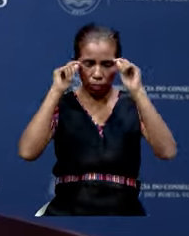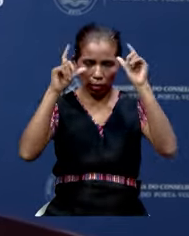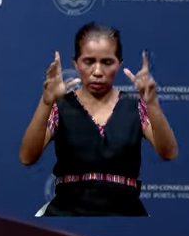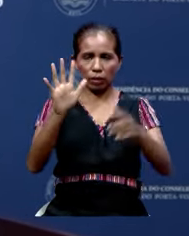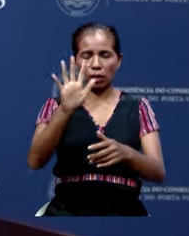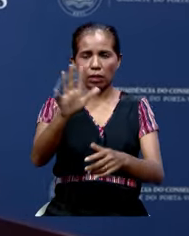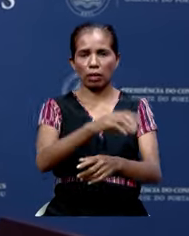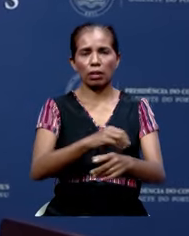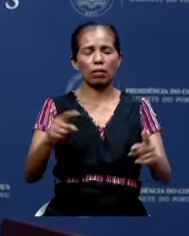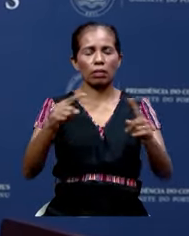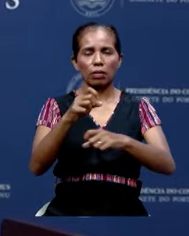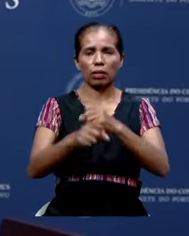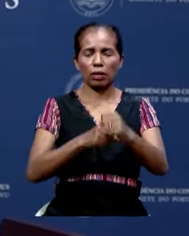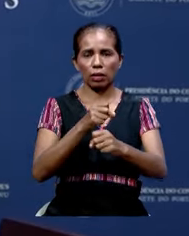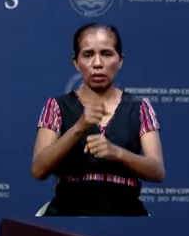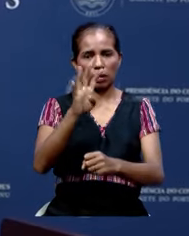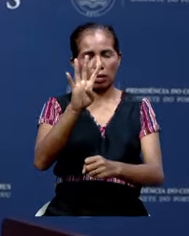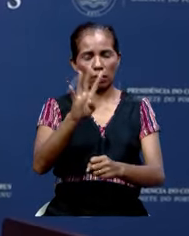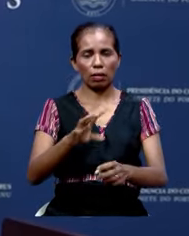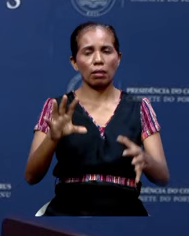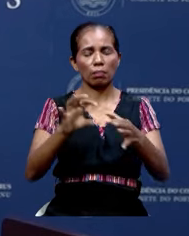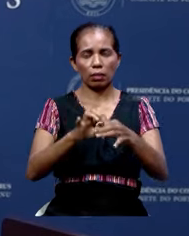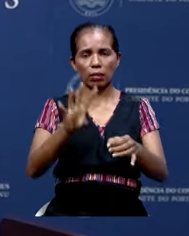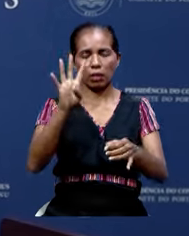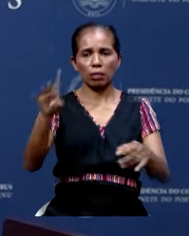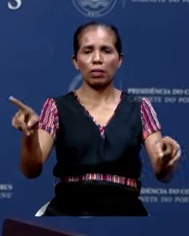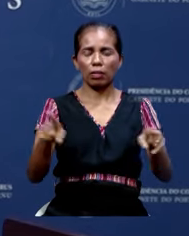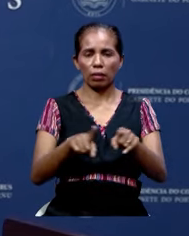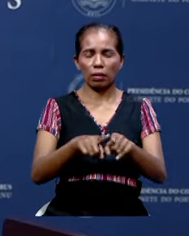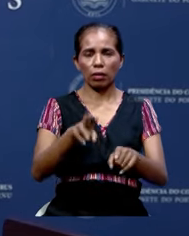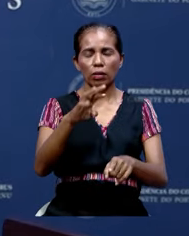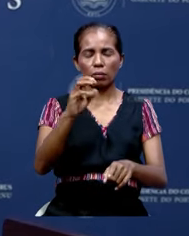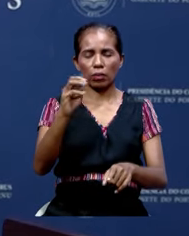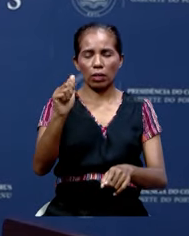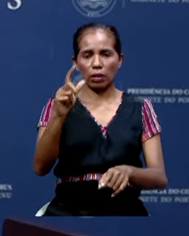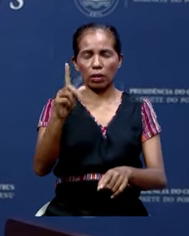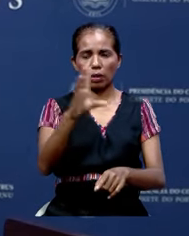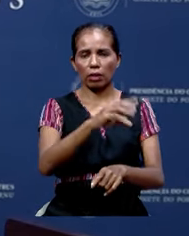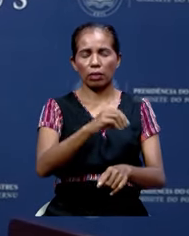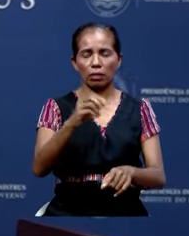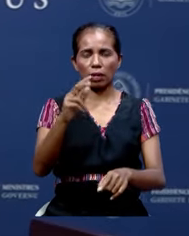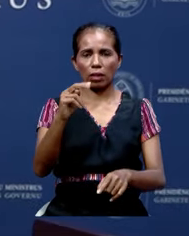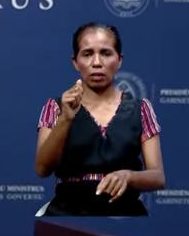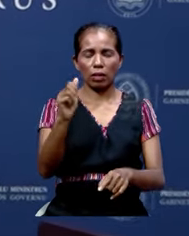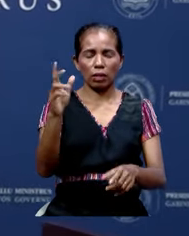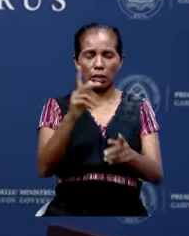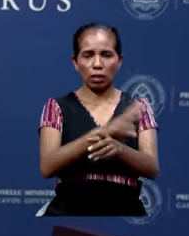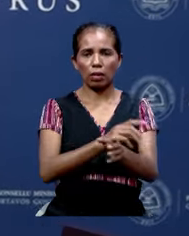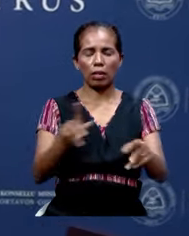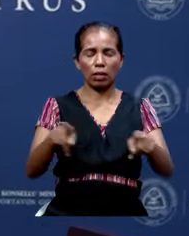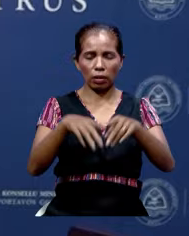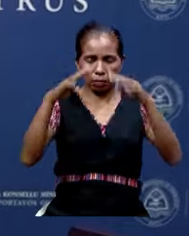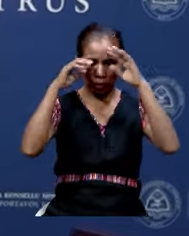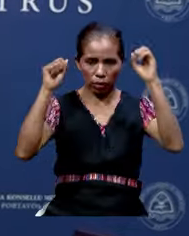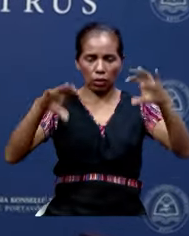Lima, ba período Tinanhat. Membros na Lima nem Macanesan, Romualdo Antônio Soares da Silva, ba cargo no dar presidente e